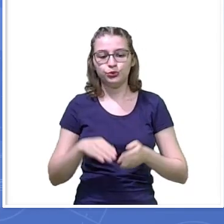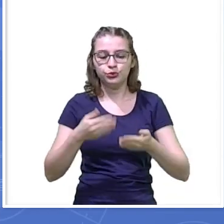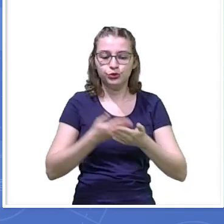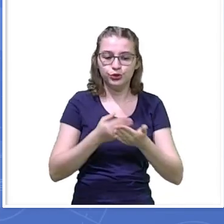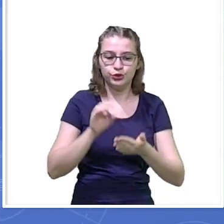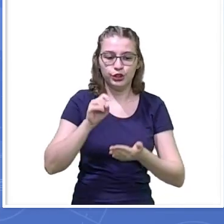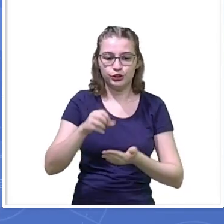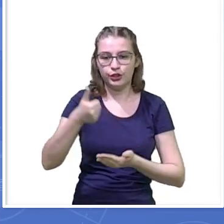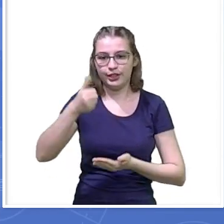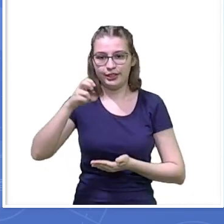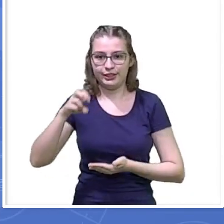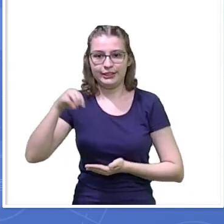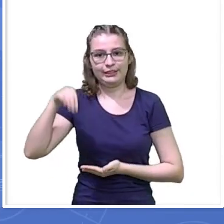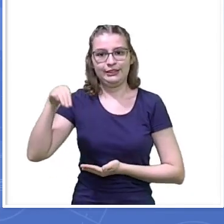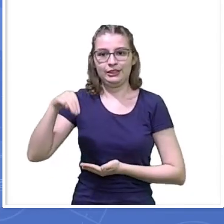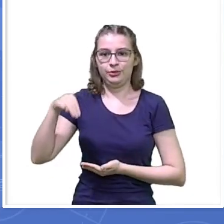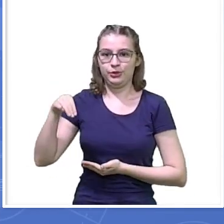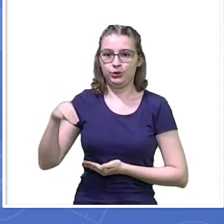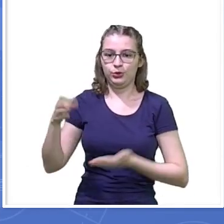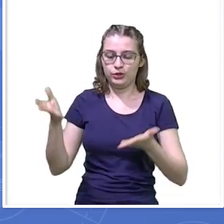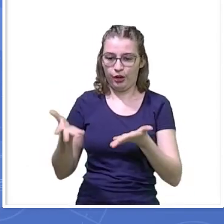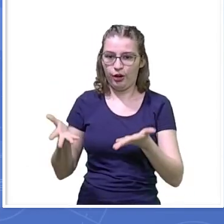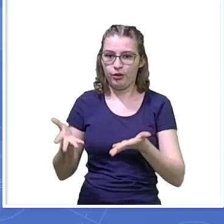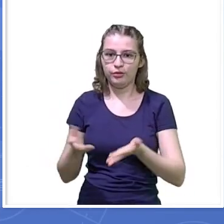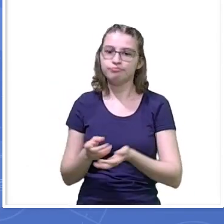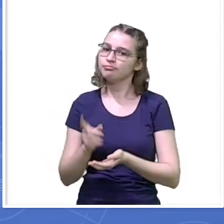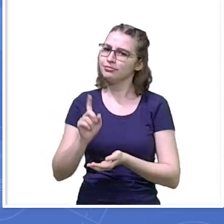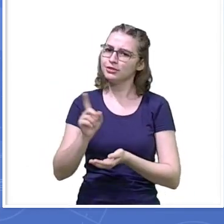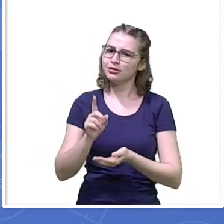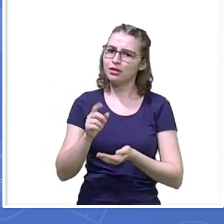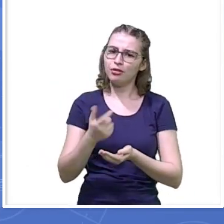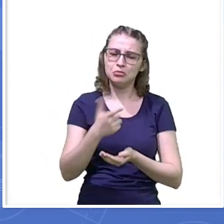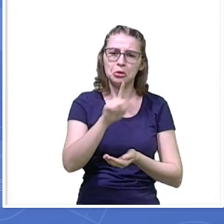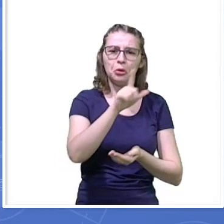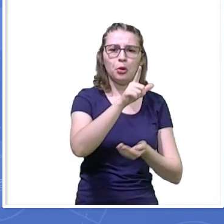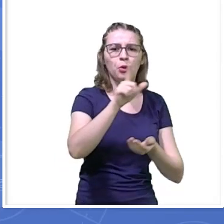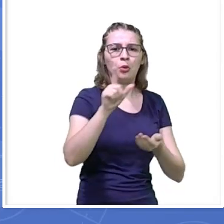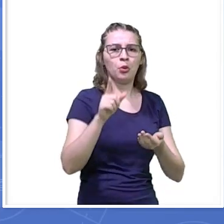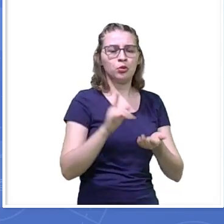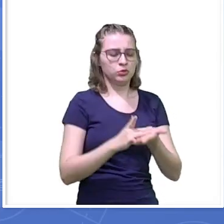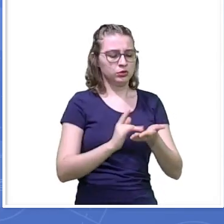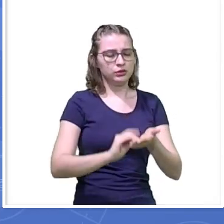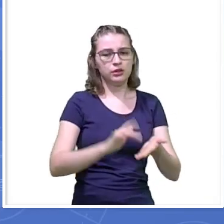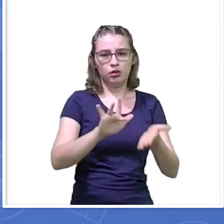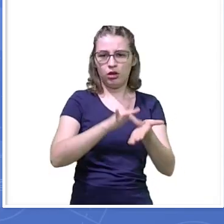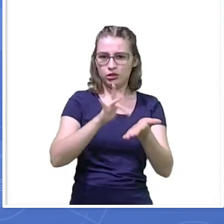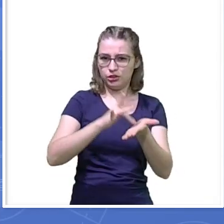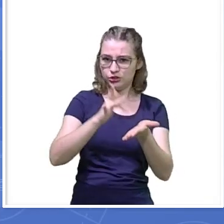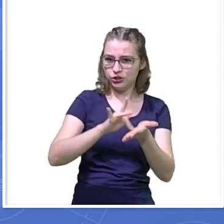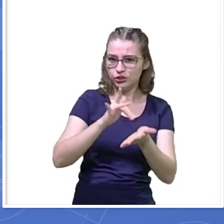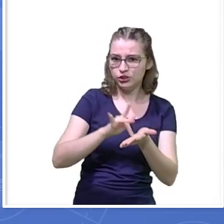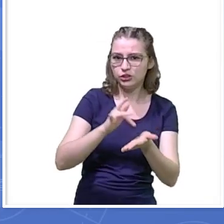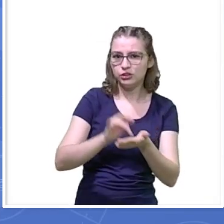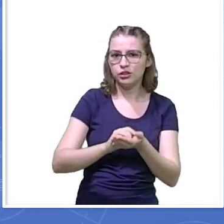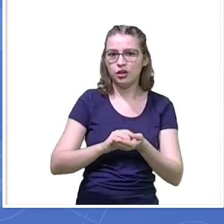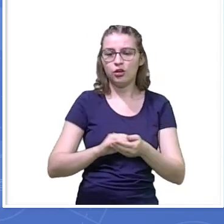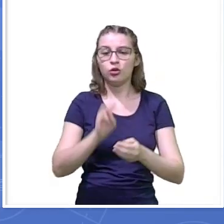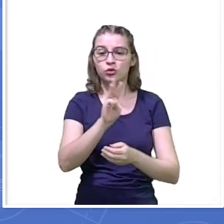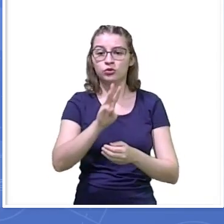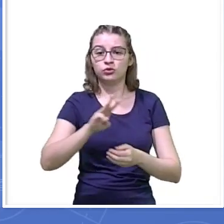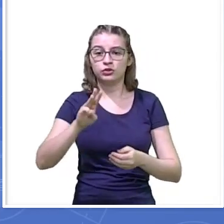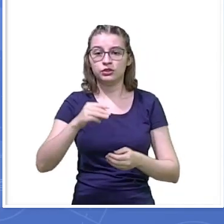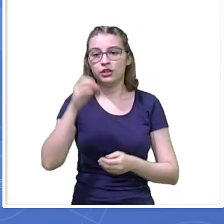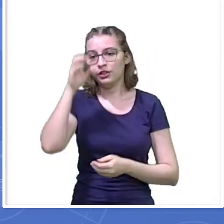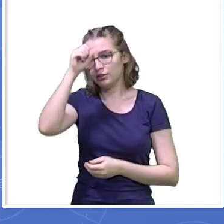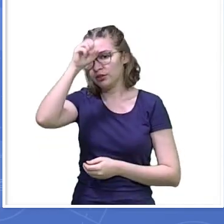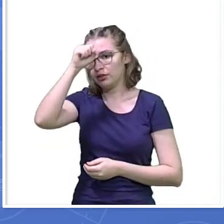do Aula em Casa, né? Também temos aí todos os outros recursos como o caderno digital, o próprio portal Saber Mais e principalmente